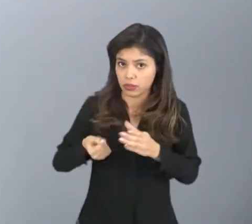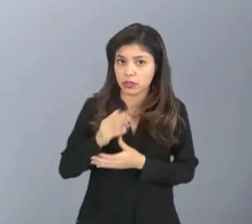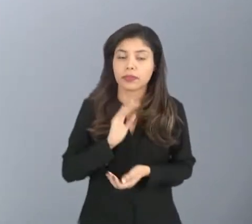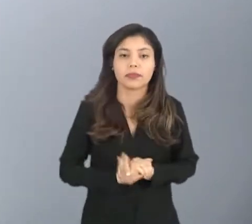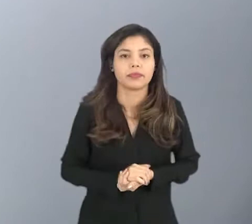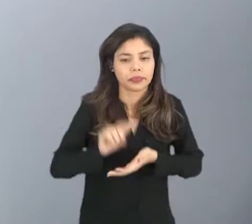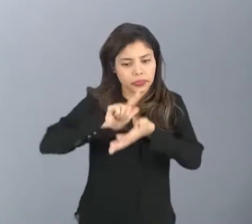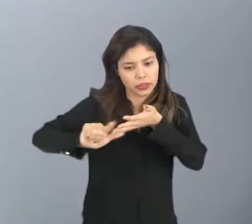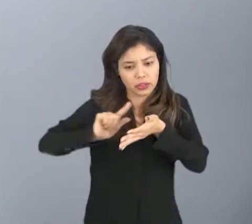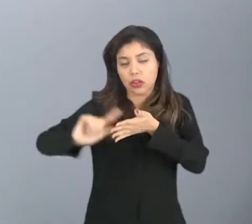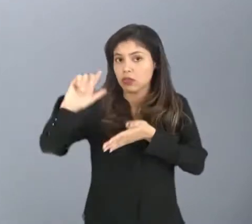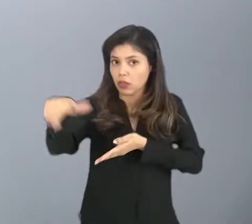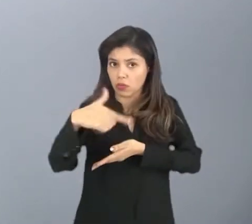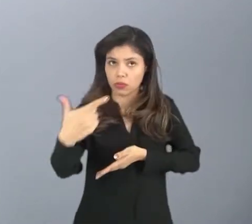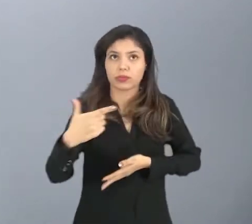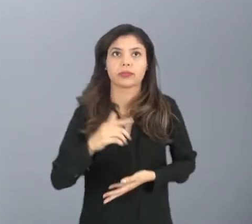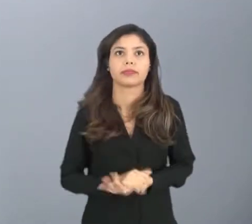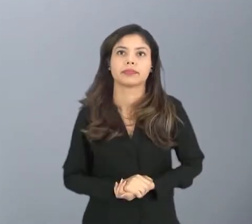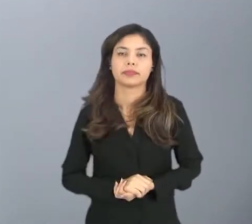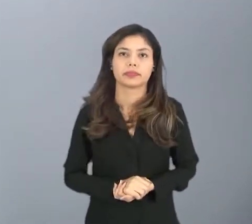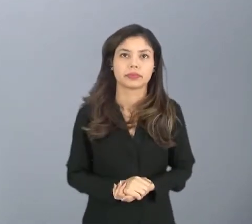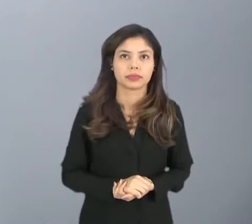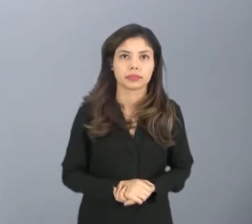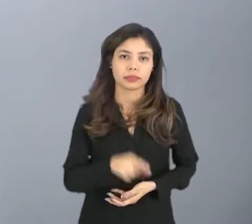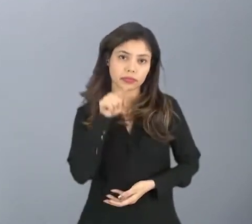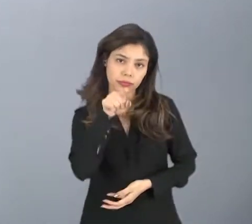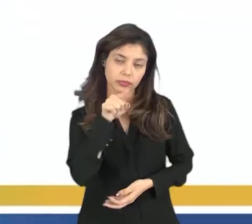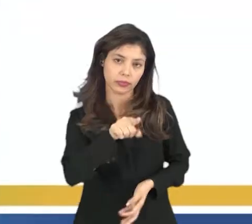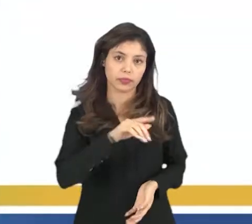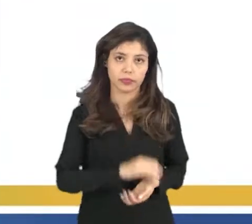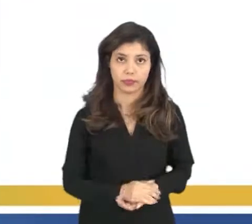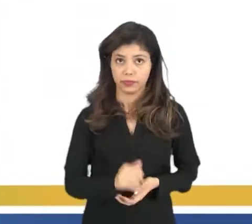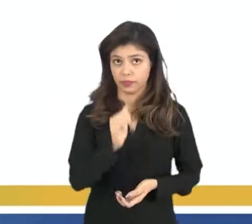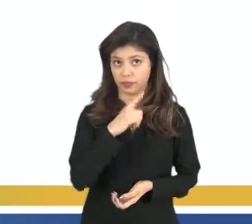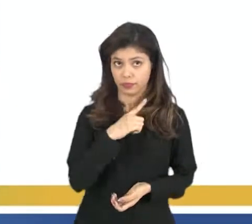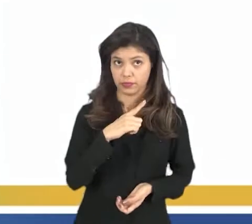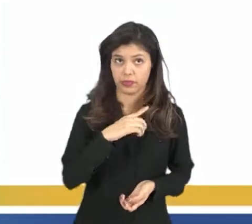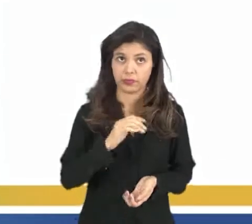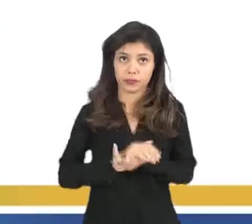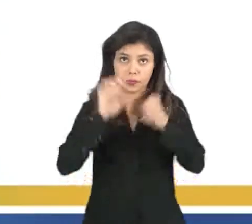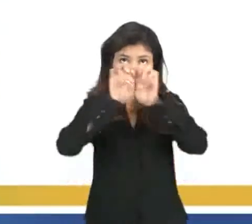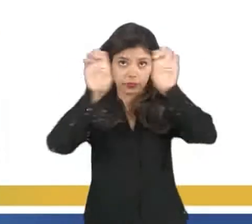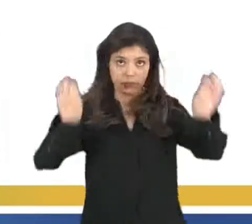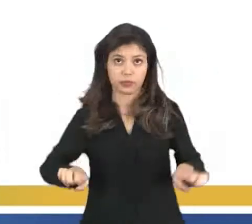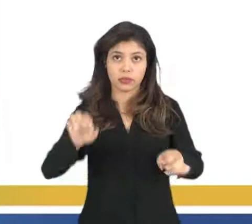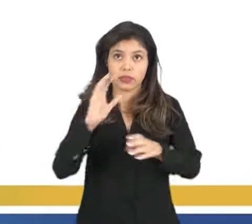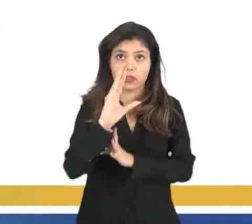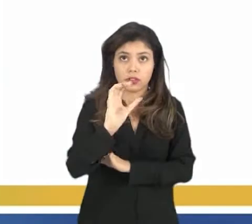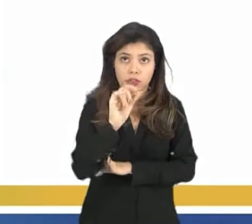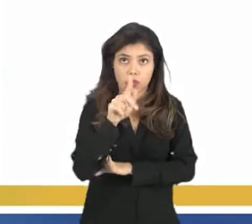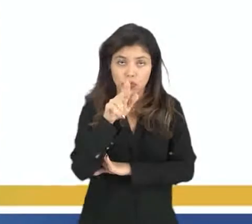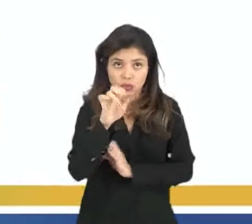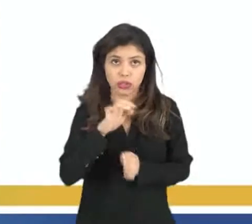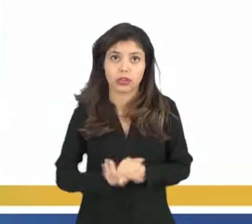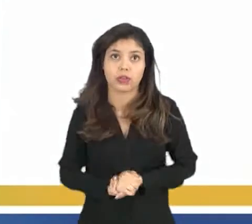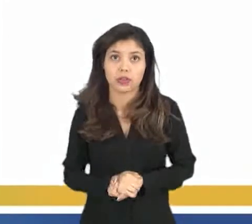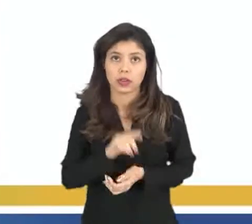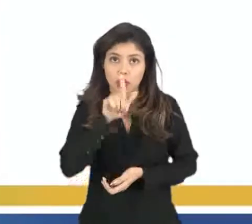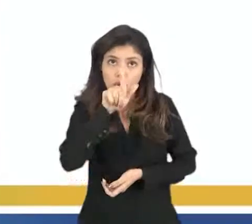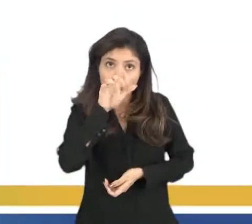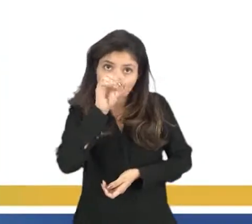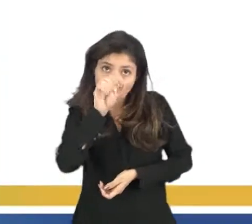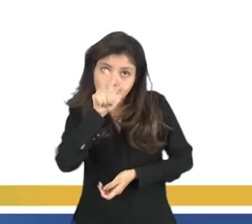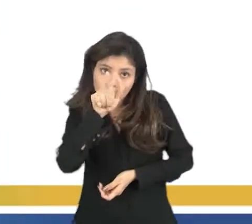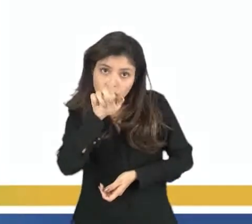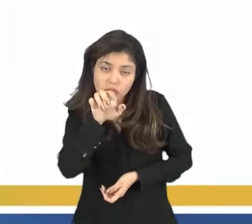quando ele é liso, é um outro tipo. Aqui, a gente tem aí a estrutura chamada de complexo de Golgi, que o complexo de Golgi